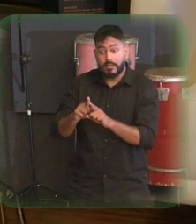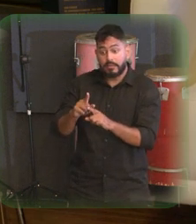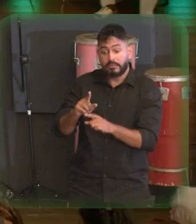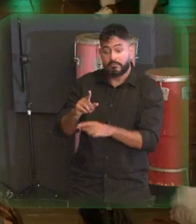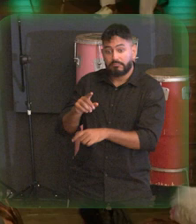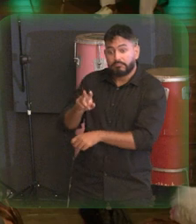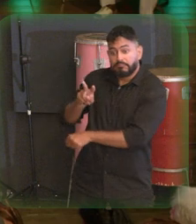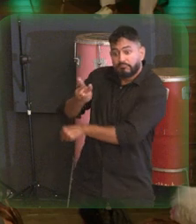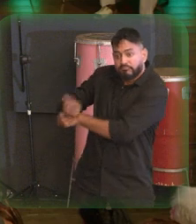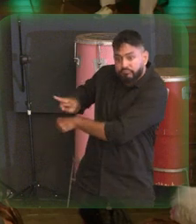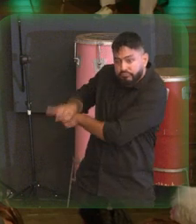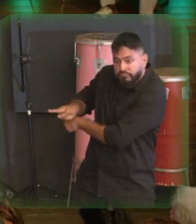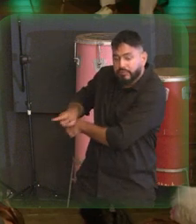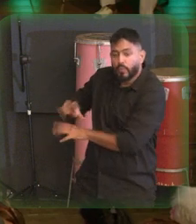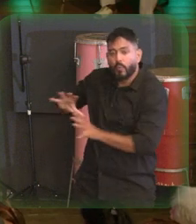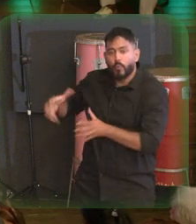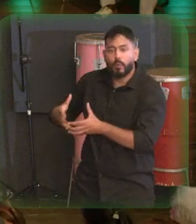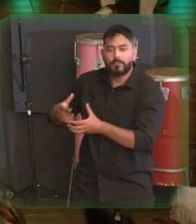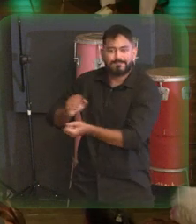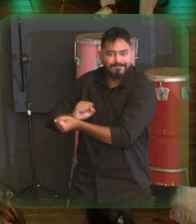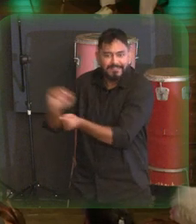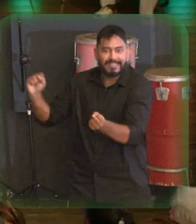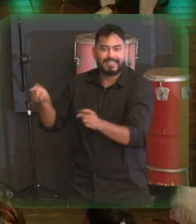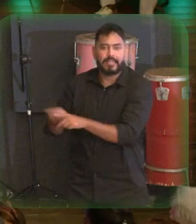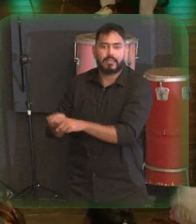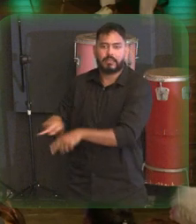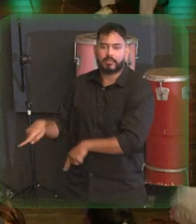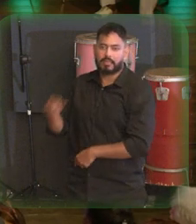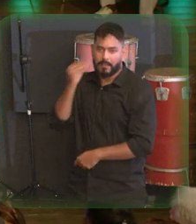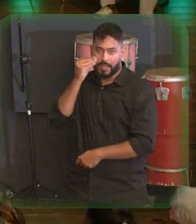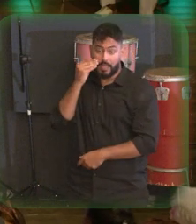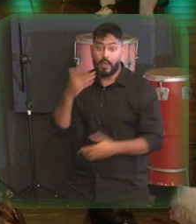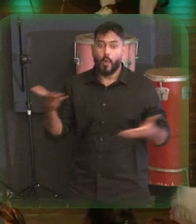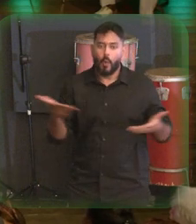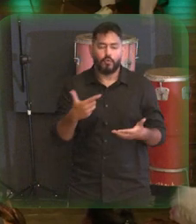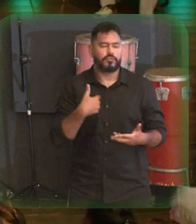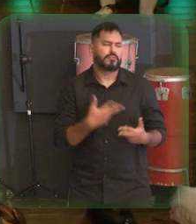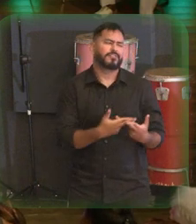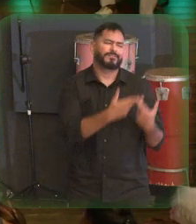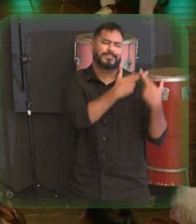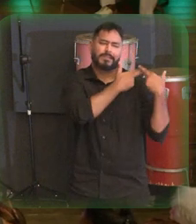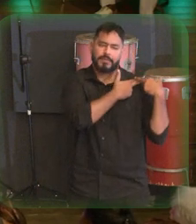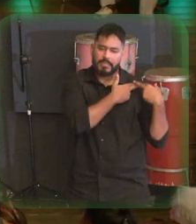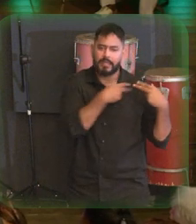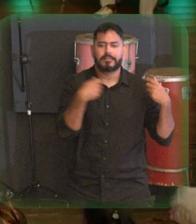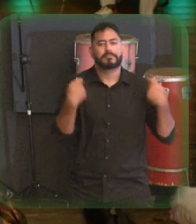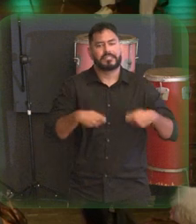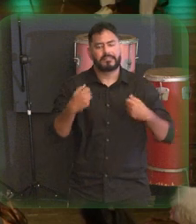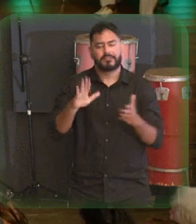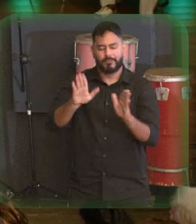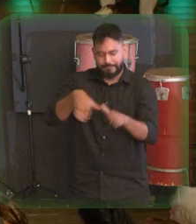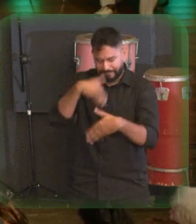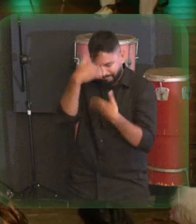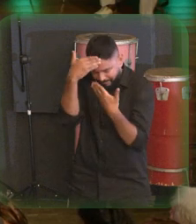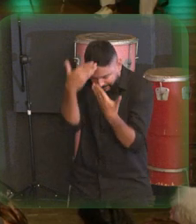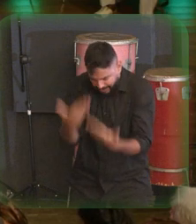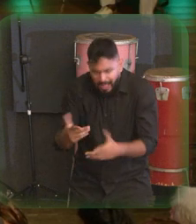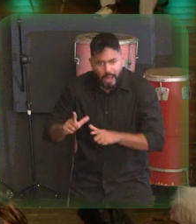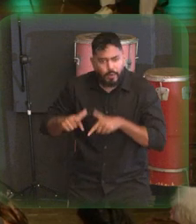né? Então, hoje, eu carrego comigo essa responsabilidade de honrar a luta e a força